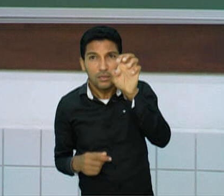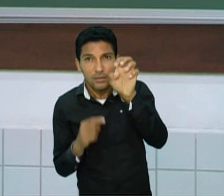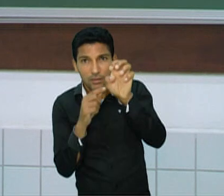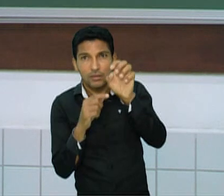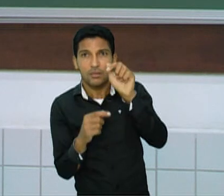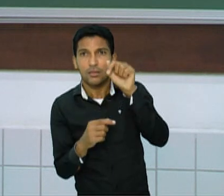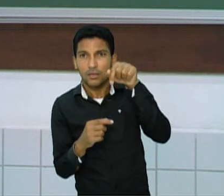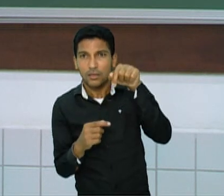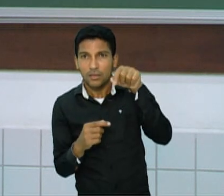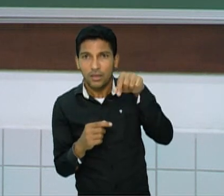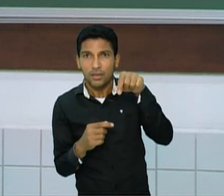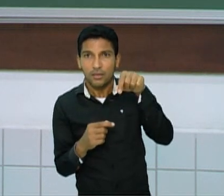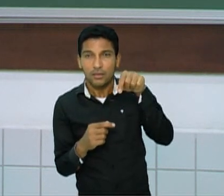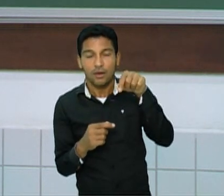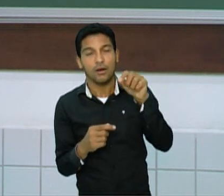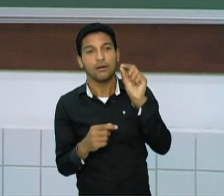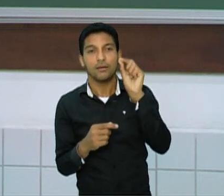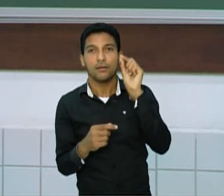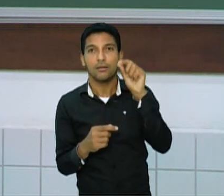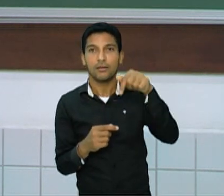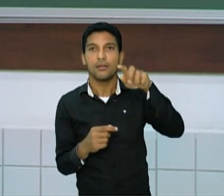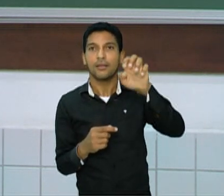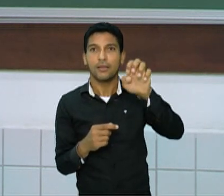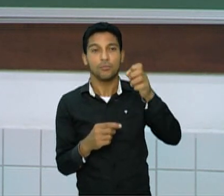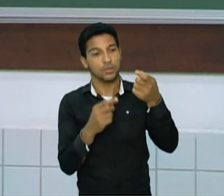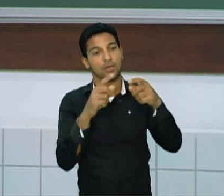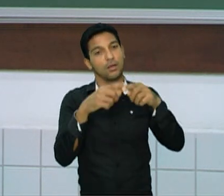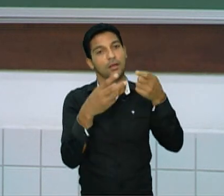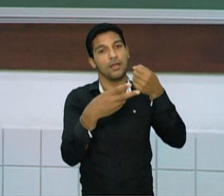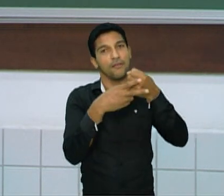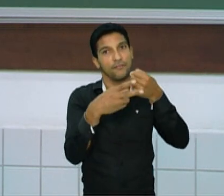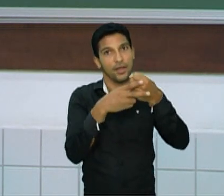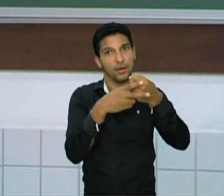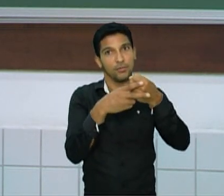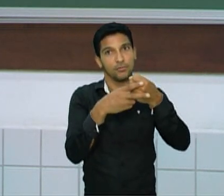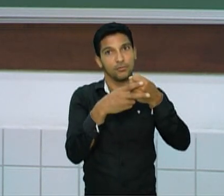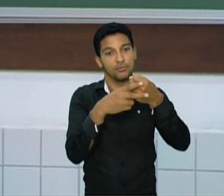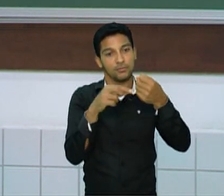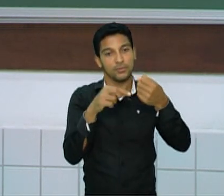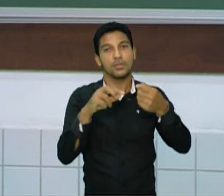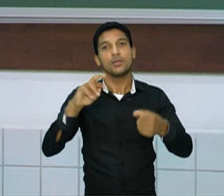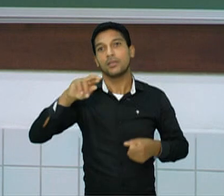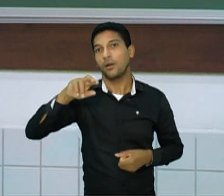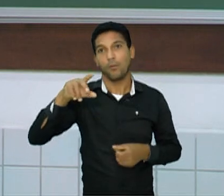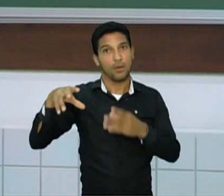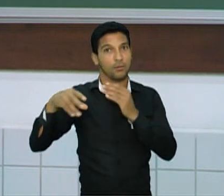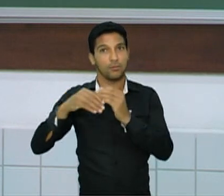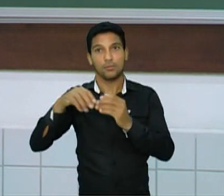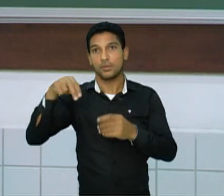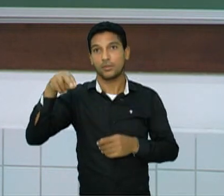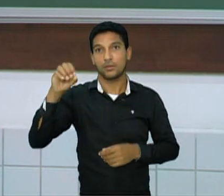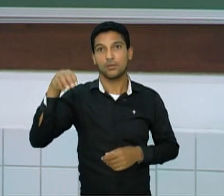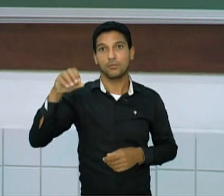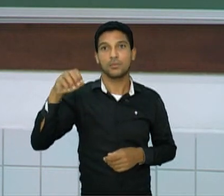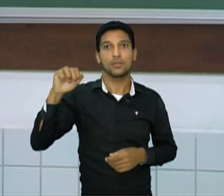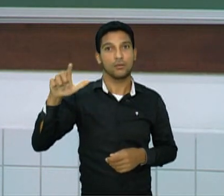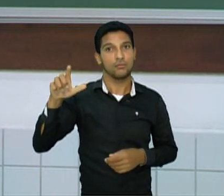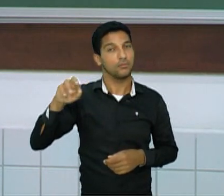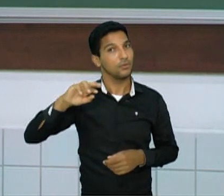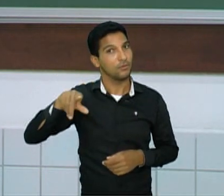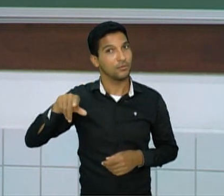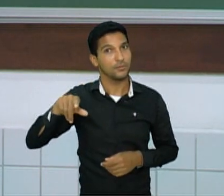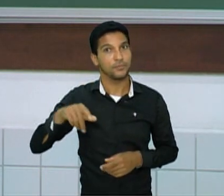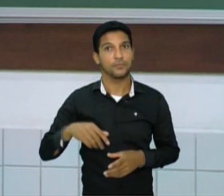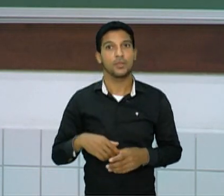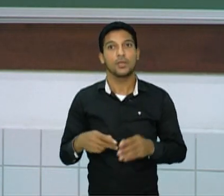complemento nominal. Mas aqui é verbo, então não é complemento nominal. Desculpa, não é complemento nominal. É uma oração